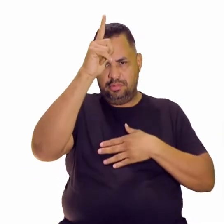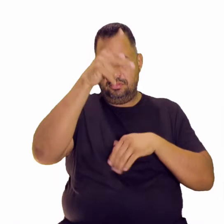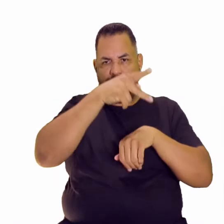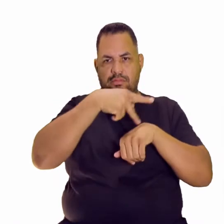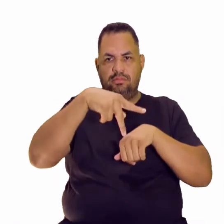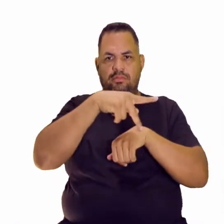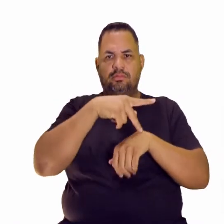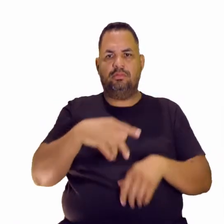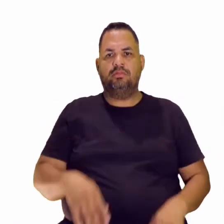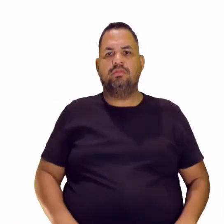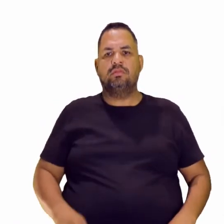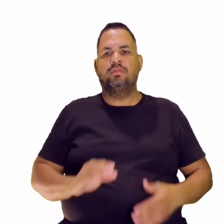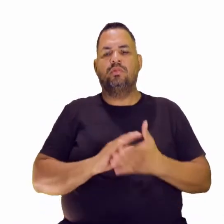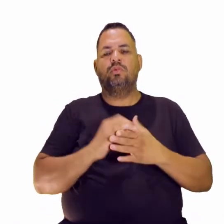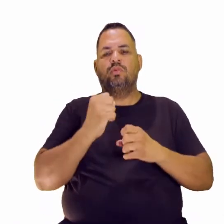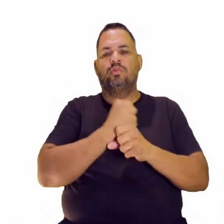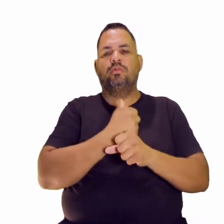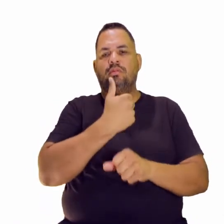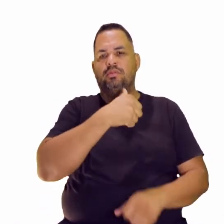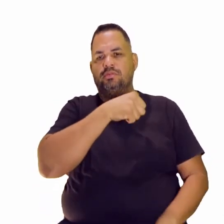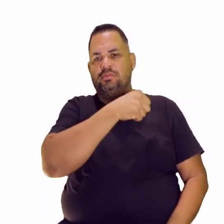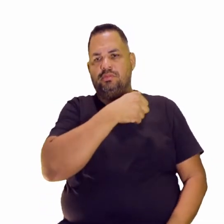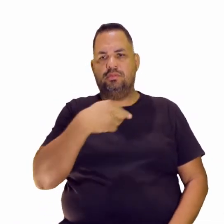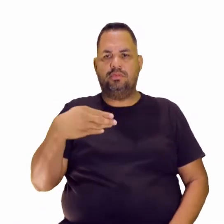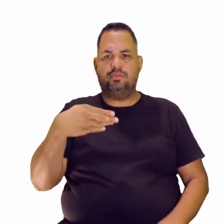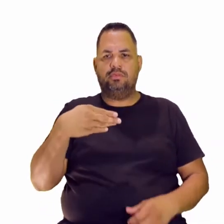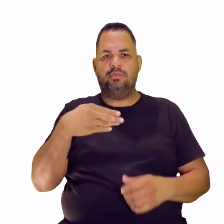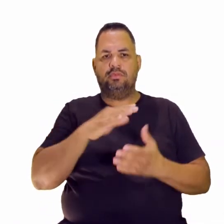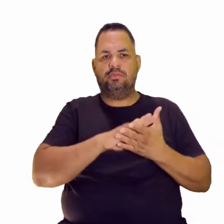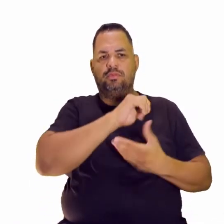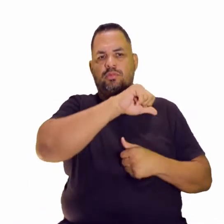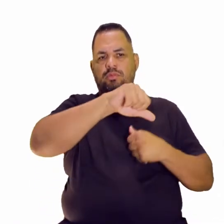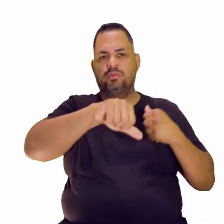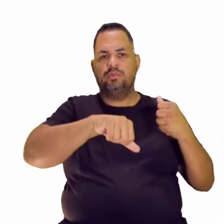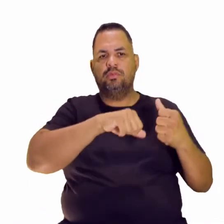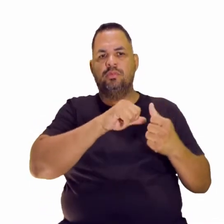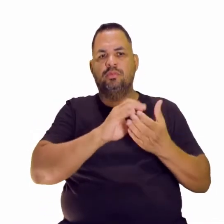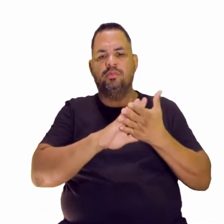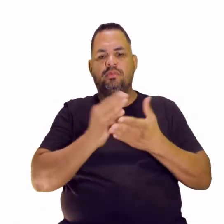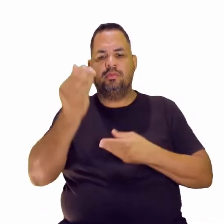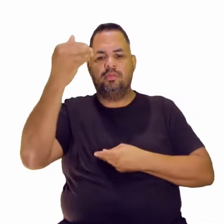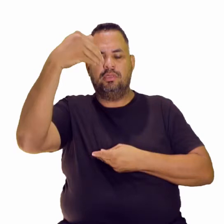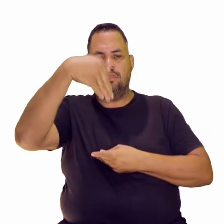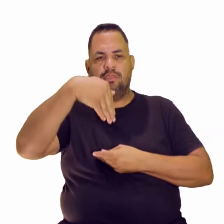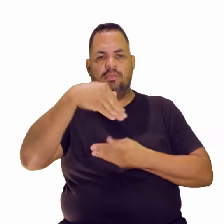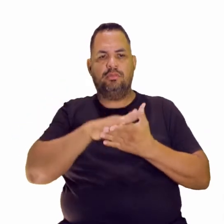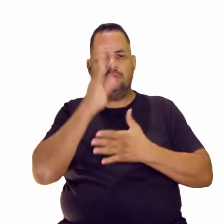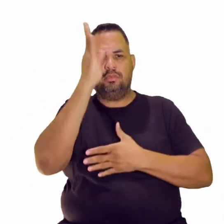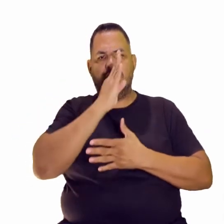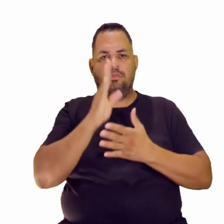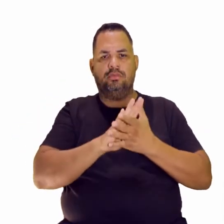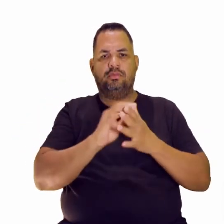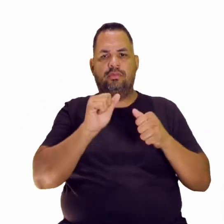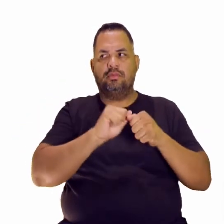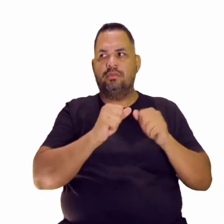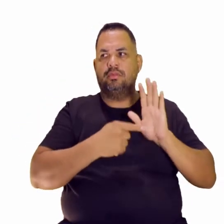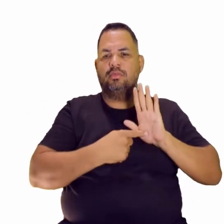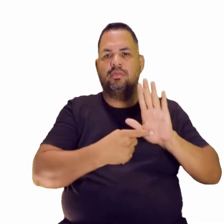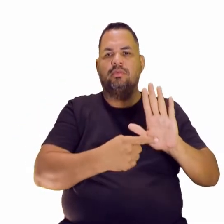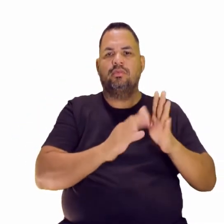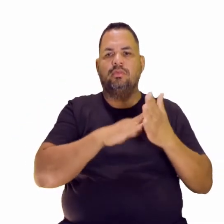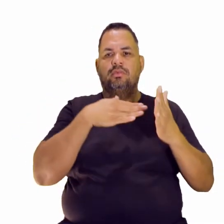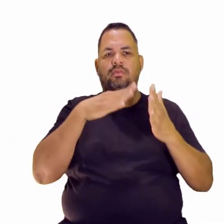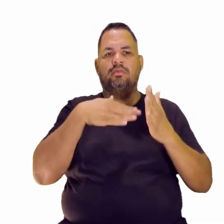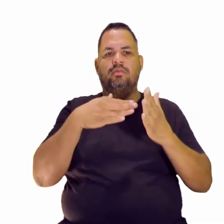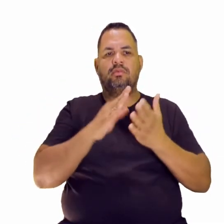Alemanha. Em 1913, mudou-se para o Brasil, onde realizou uma exposição de suas